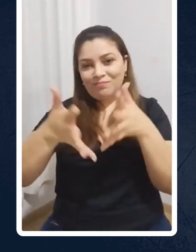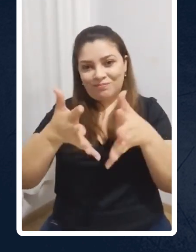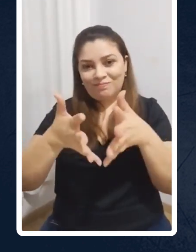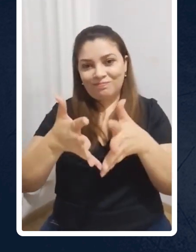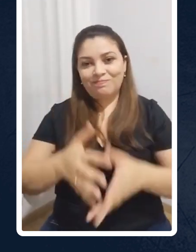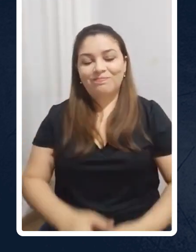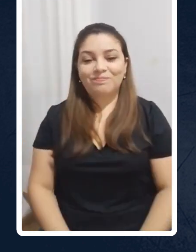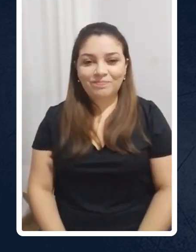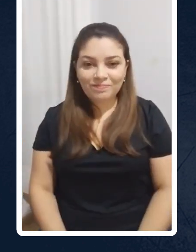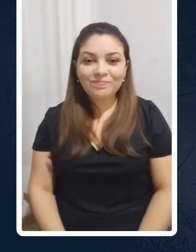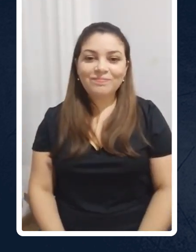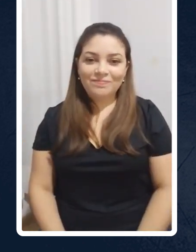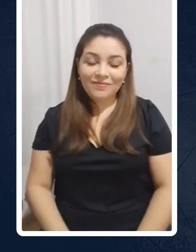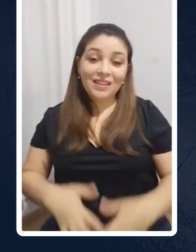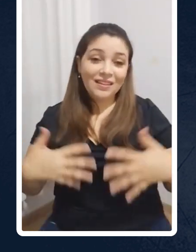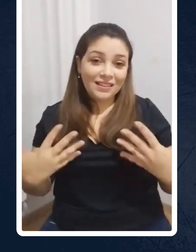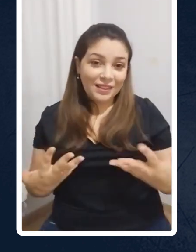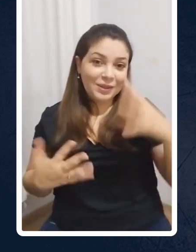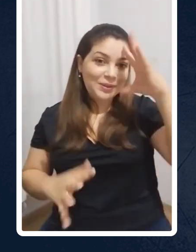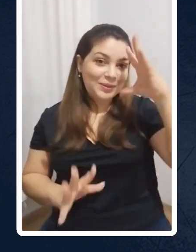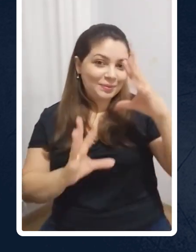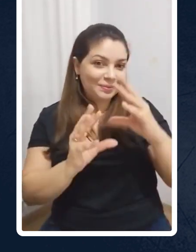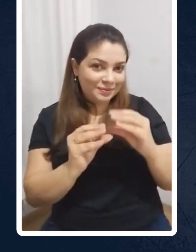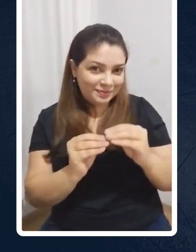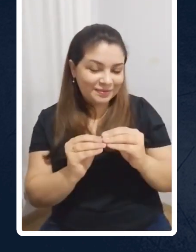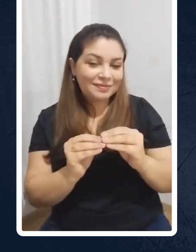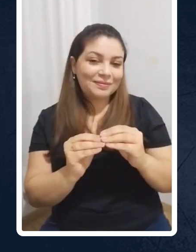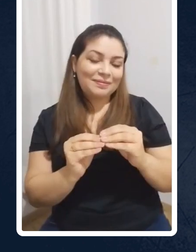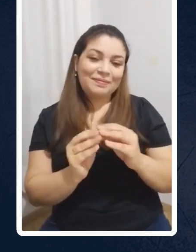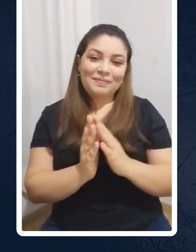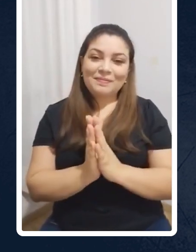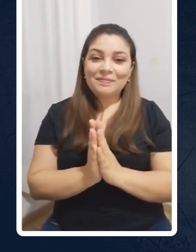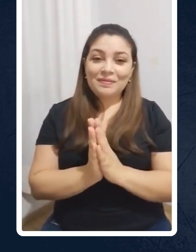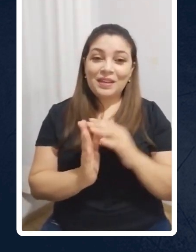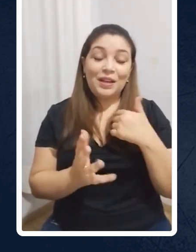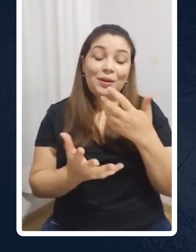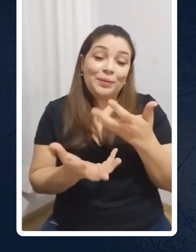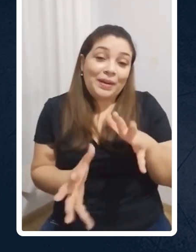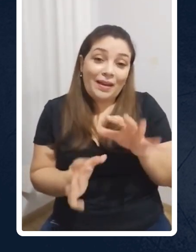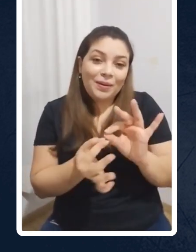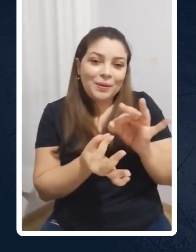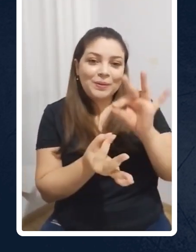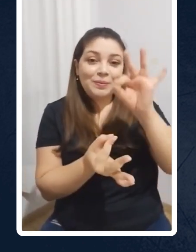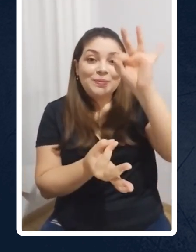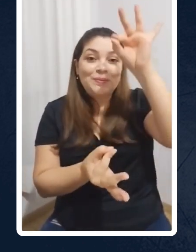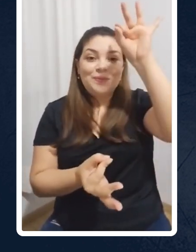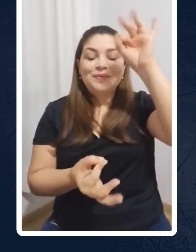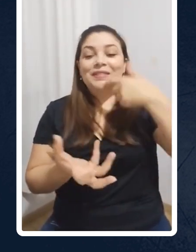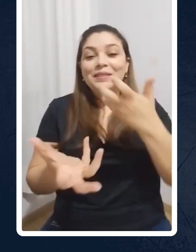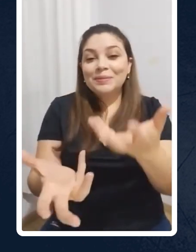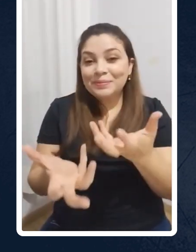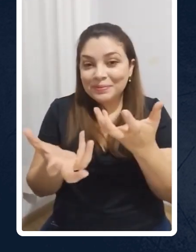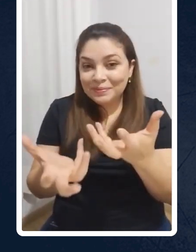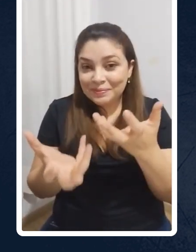Então, assim, para encerrar, eu não vou me alongar. Eu quero dizer que está em